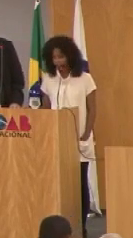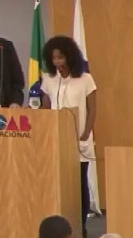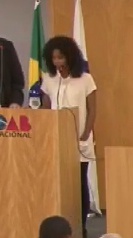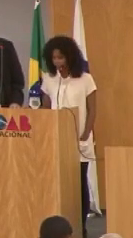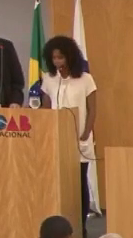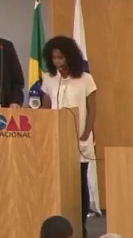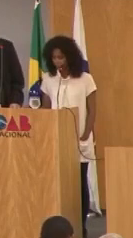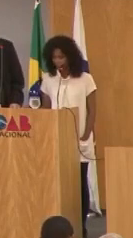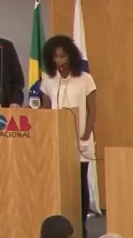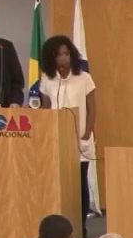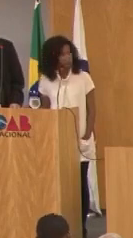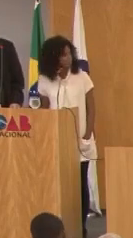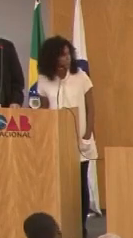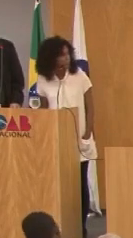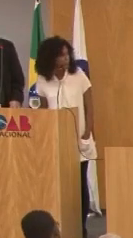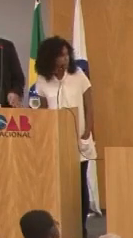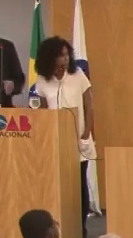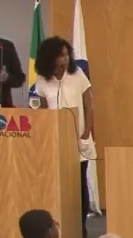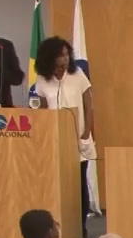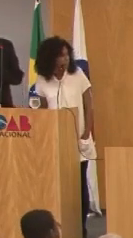Violência.